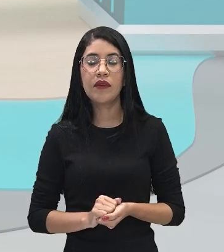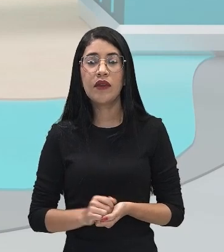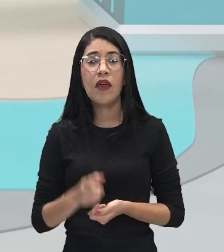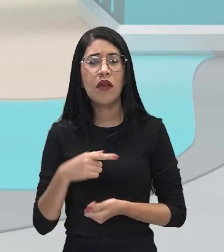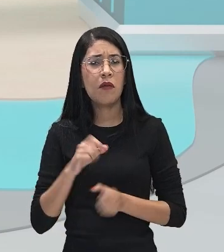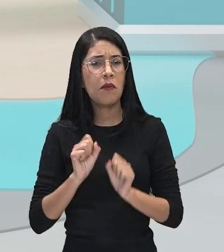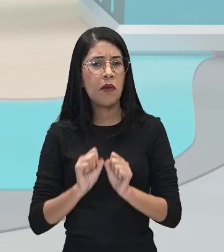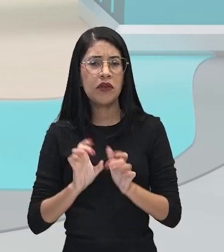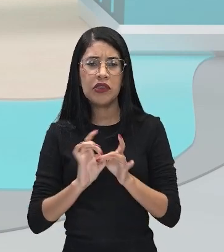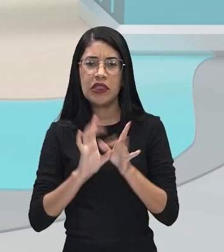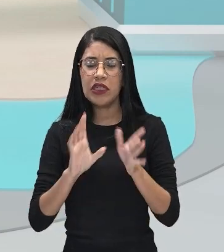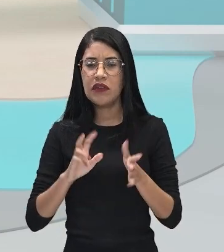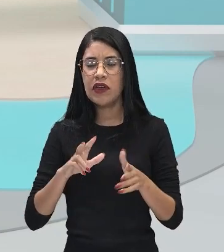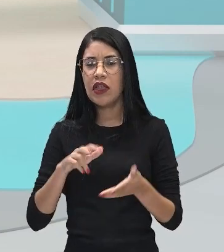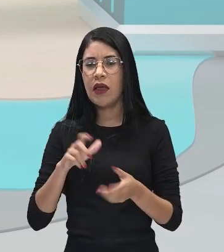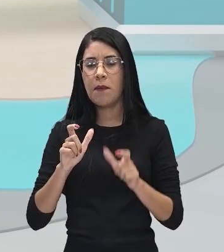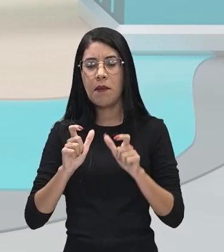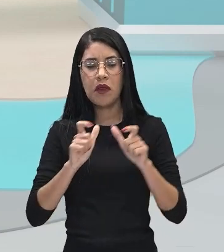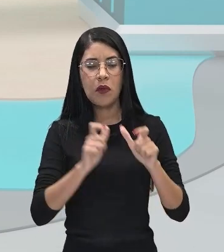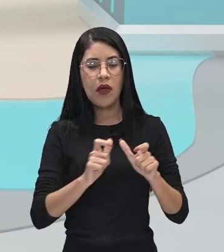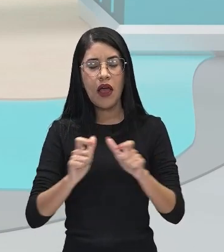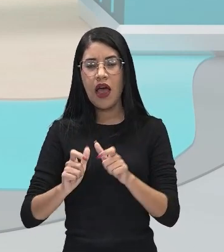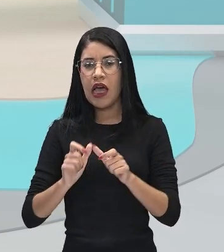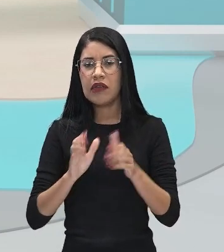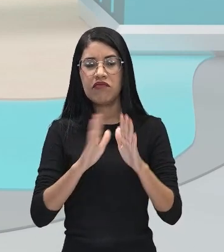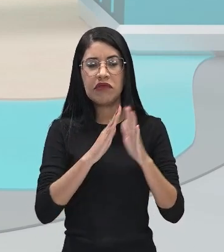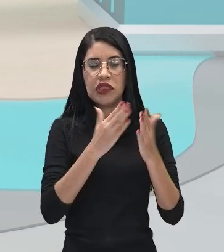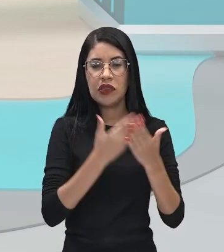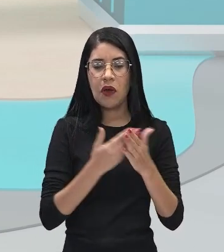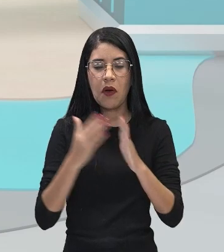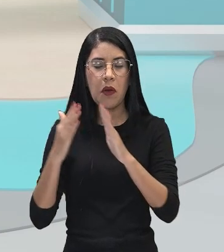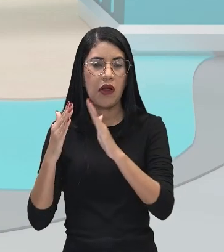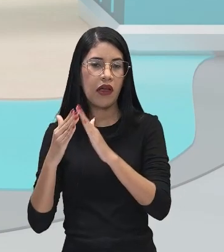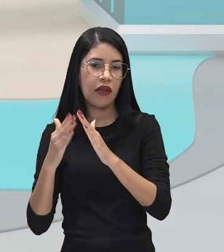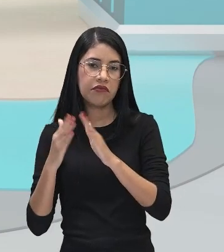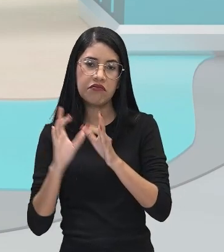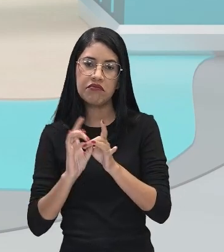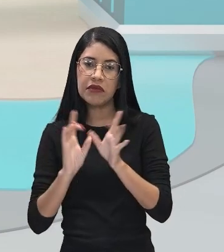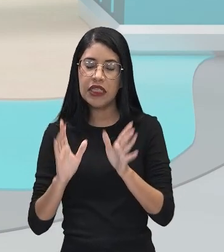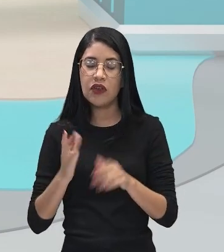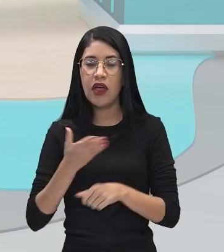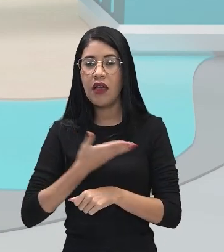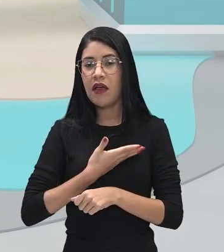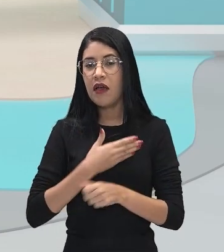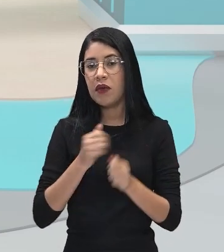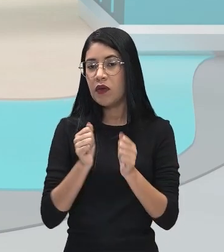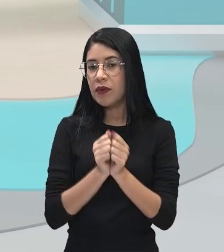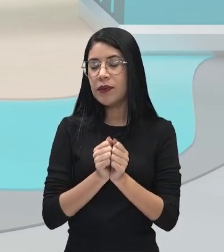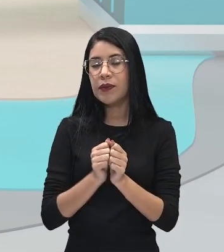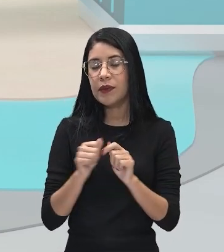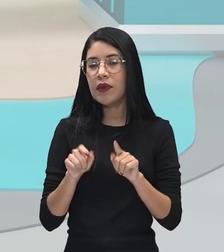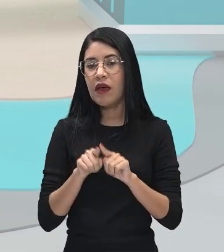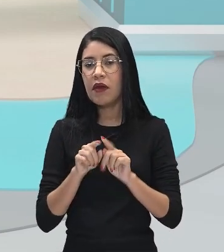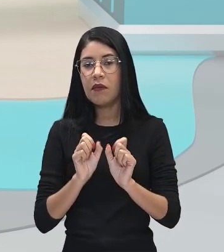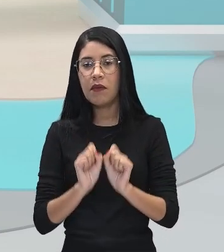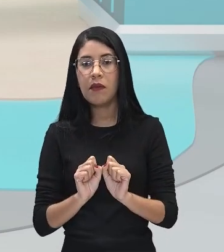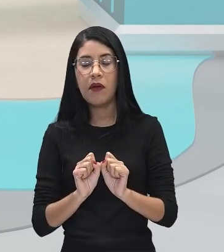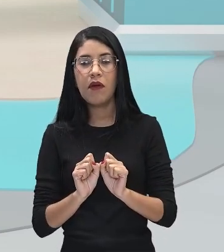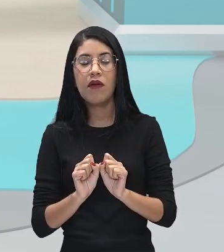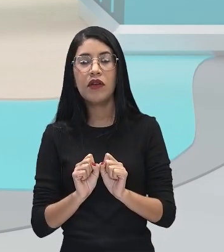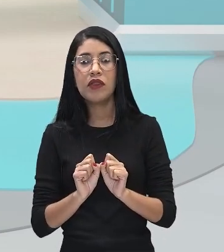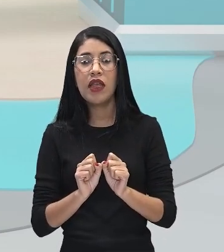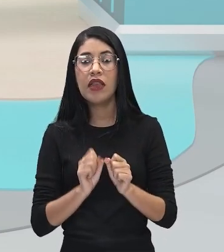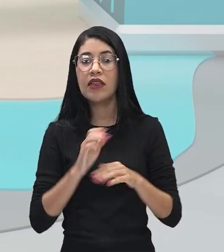qualquer lugar, estando aí na escola, estando na sua casa, estando com seus amigos. Você pode fazer pelo período